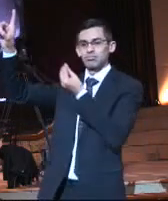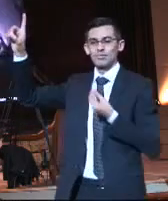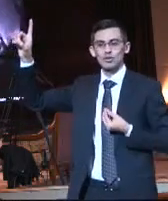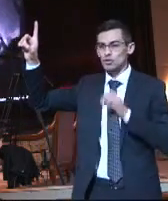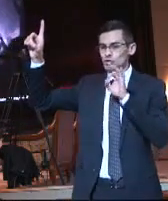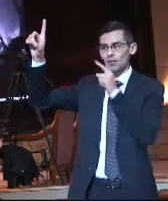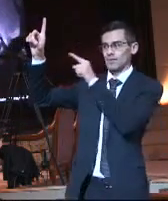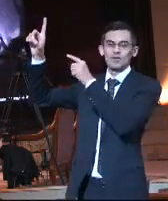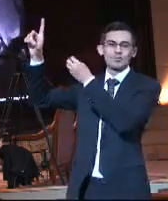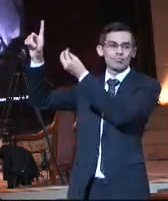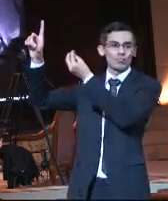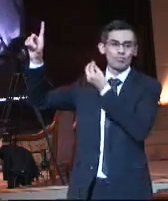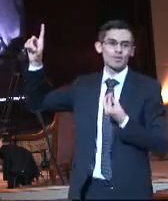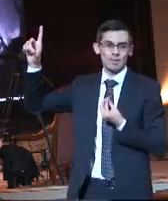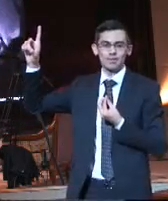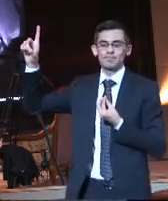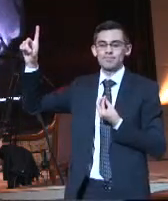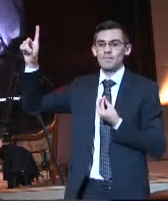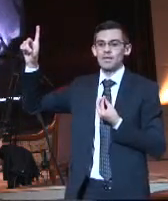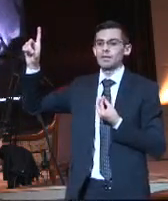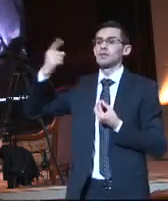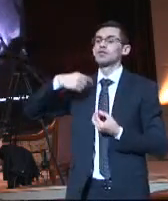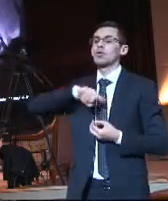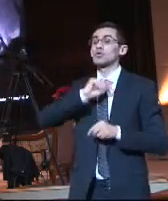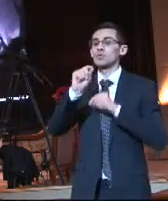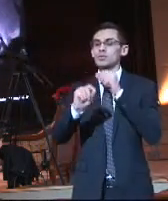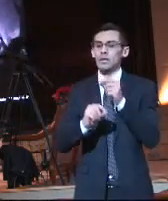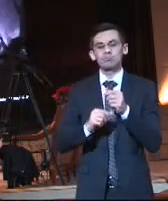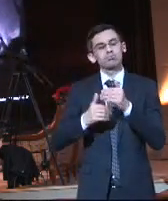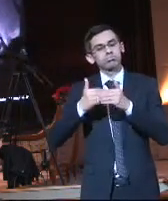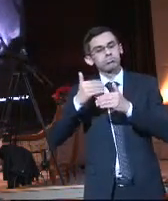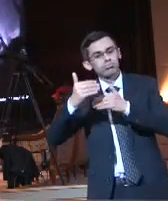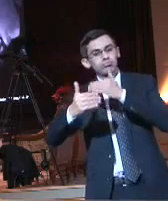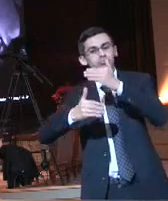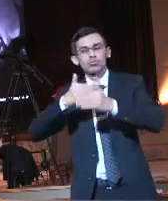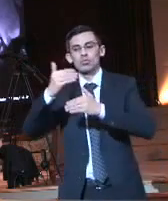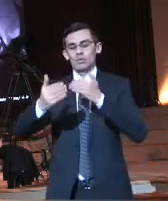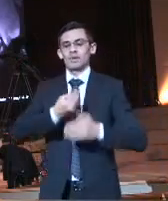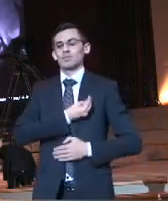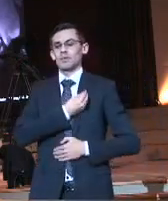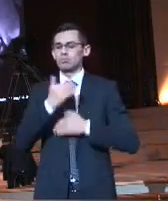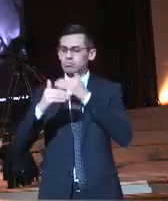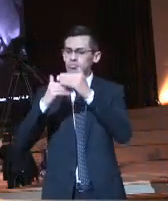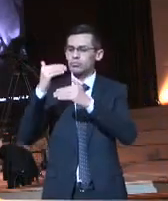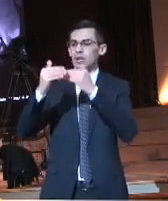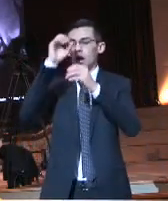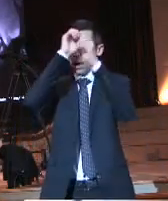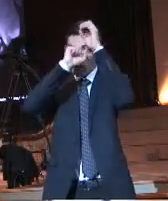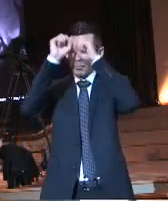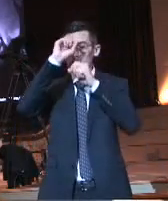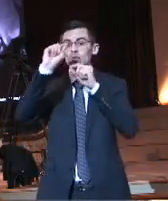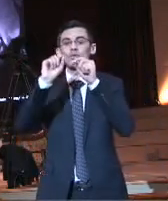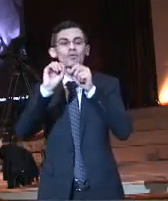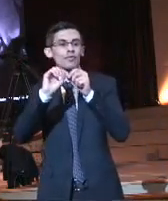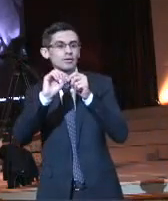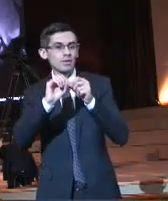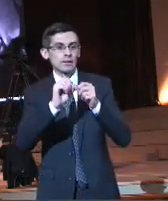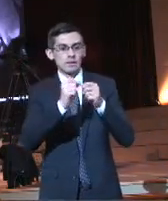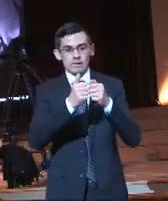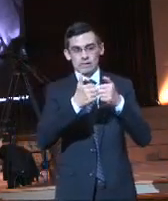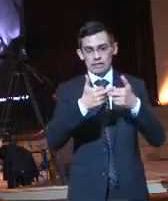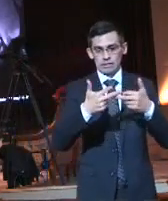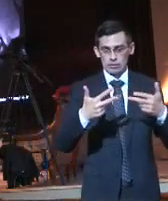gente. E isso a gente constrói ao longo da vida. Aprenda a não fazer negócios, se